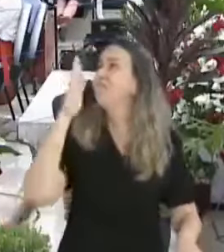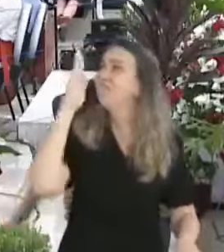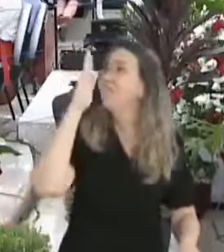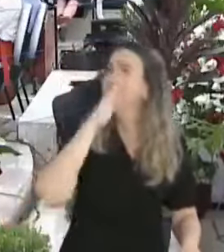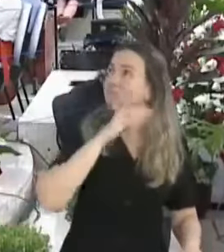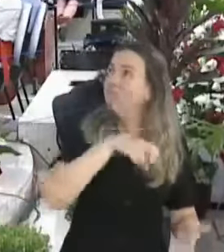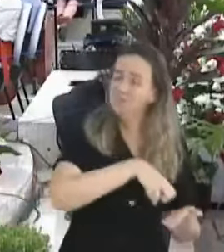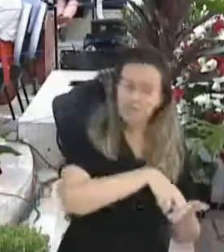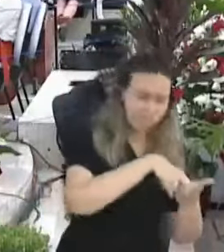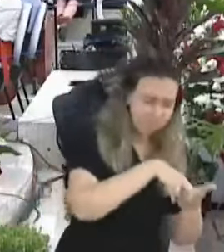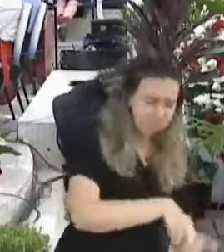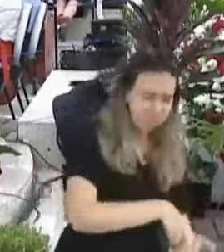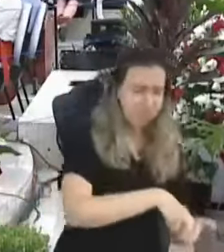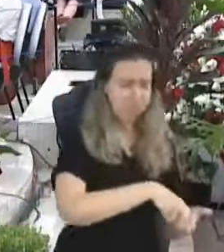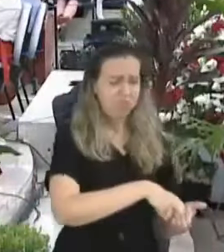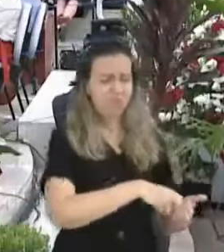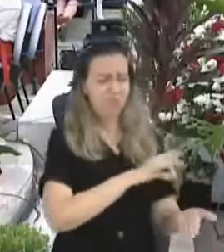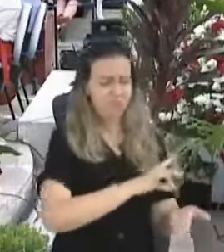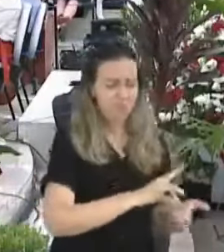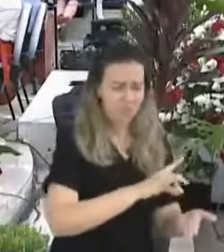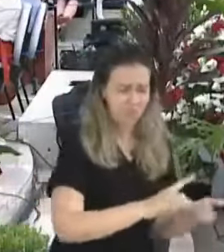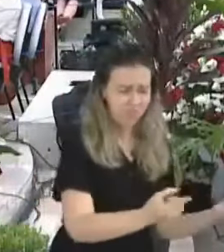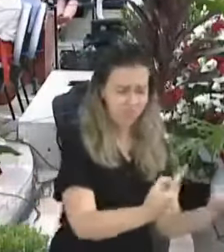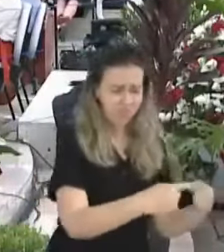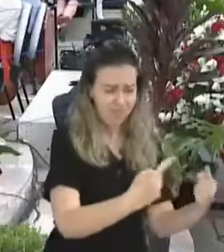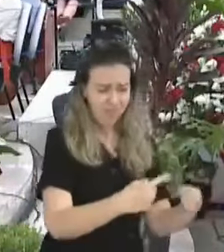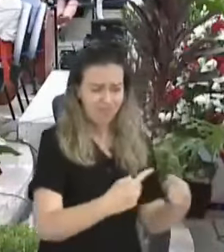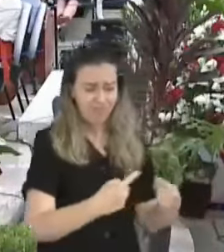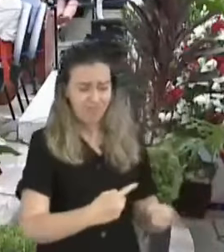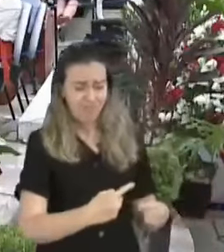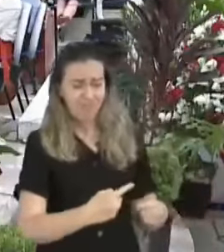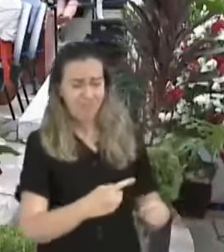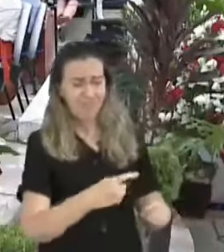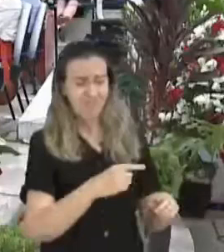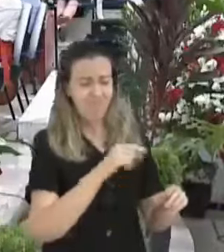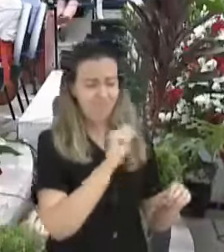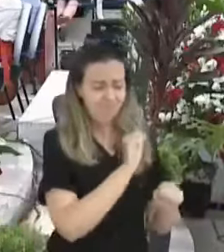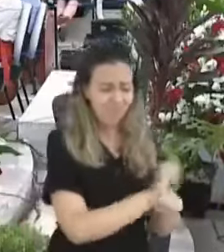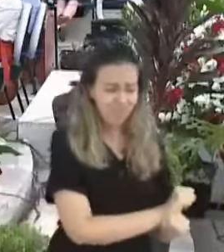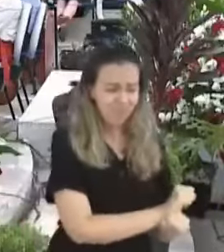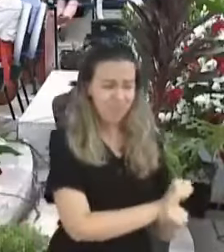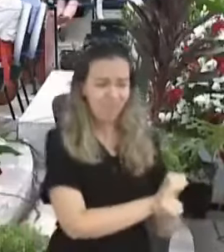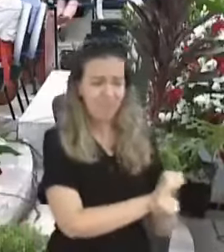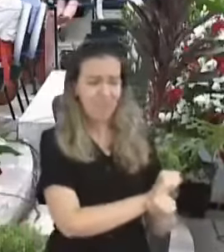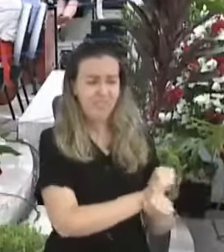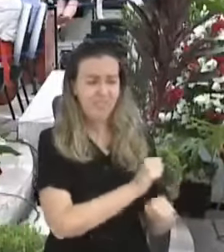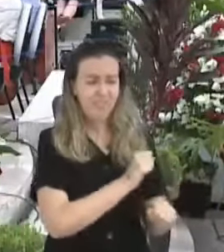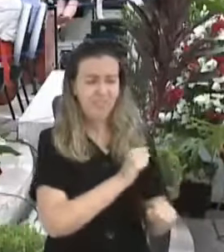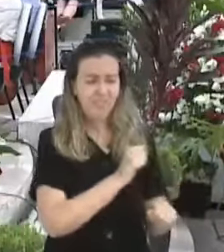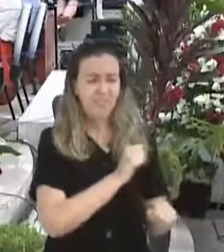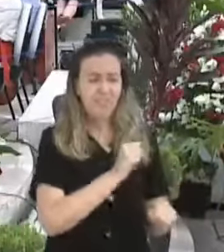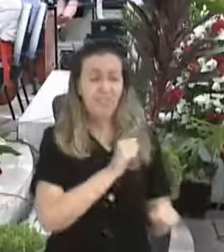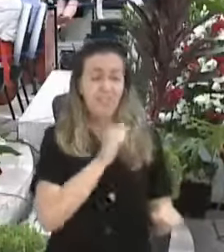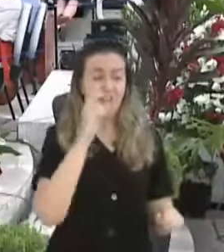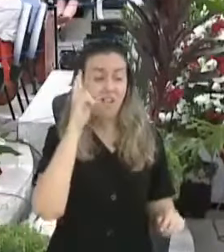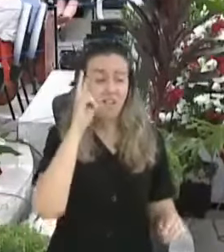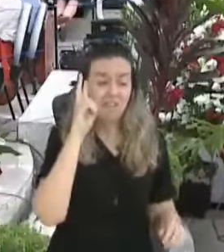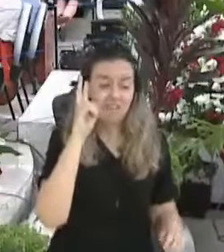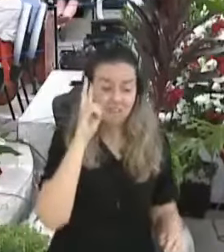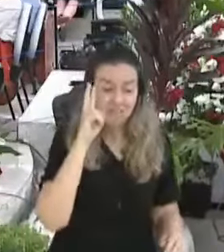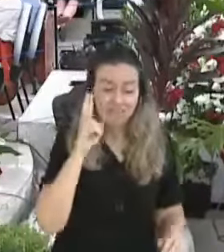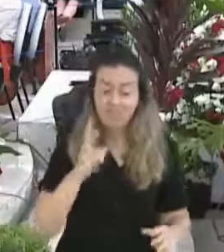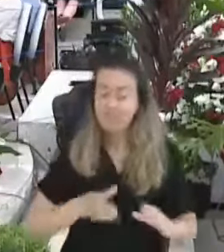maltratado, castigado pelos seus inimigos e forem levados para o cativeiro, e lá se lembrarem de ti e